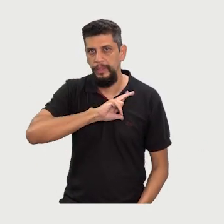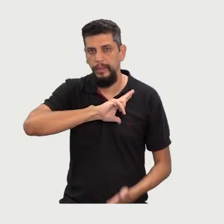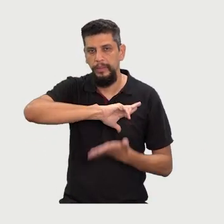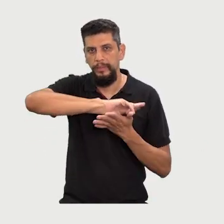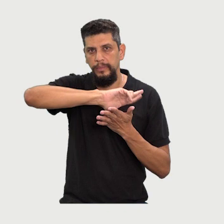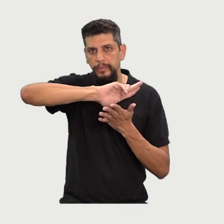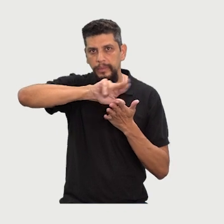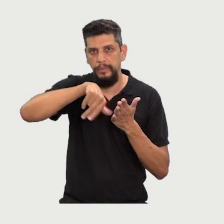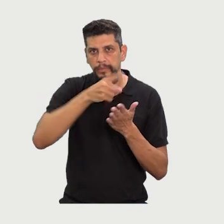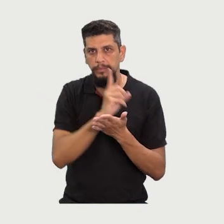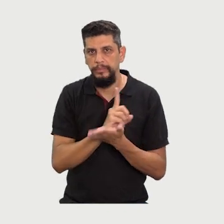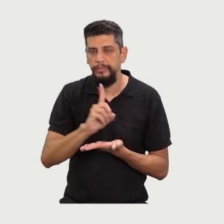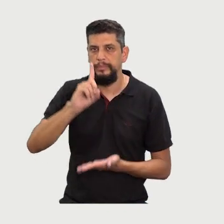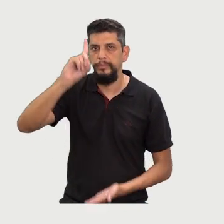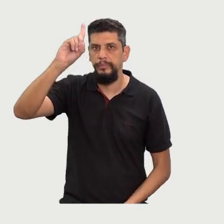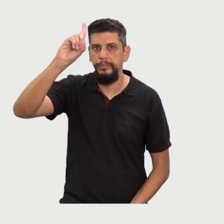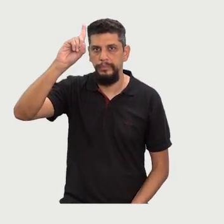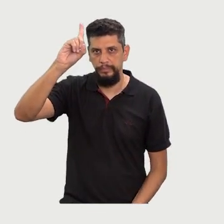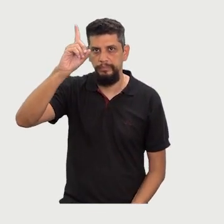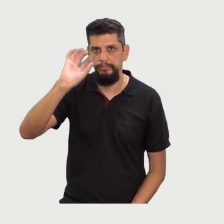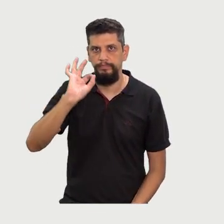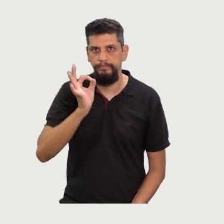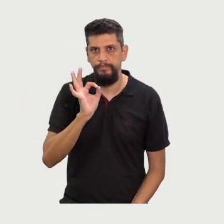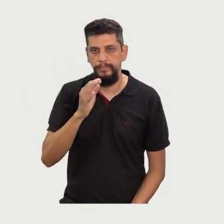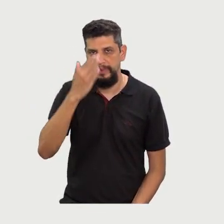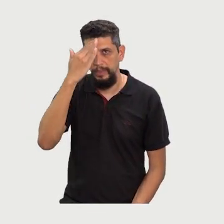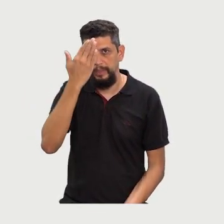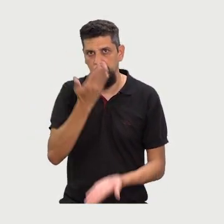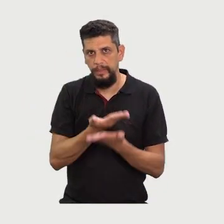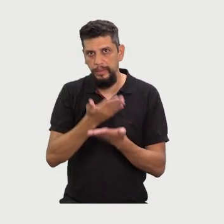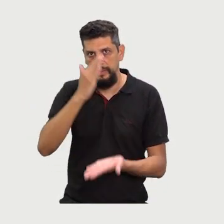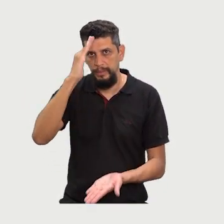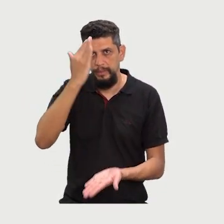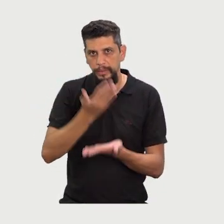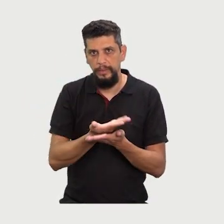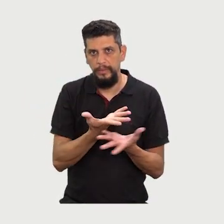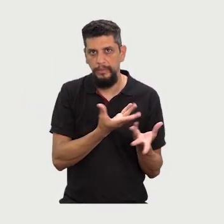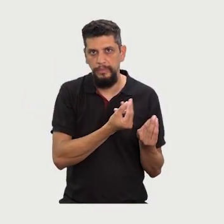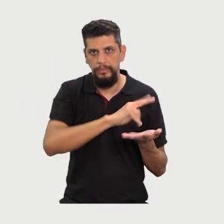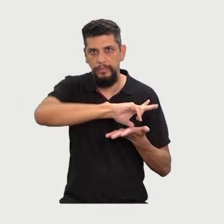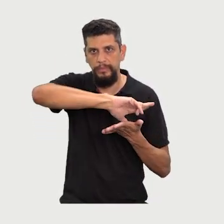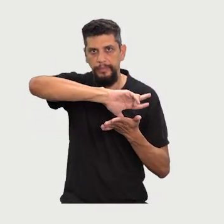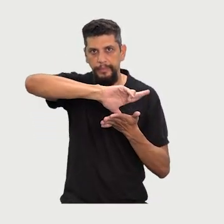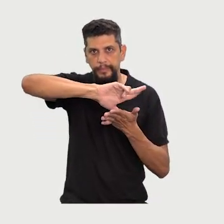daí você vai falar assim, o quê, prof? O que é isso? Isso quer dizer que eles acreditavam ali